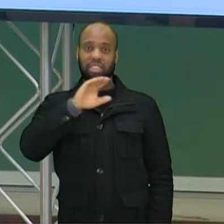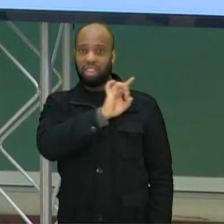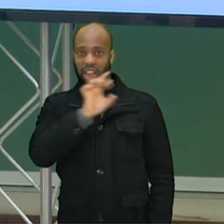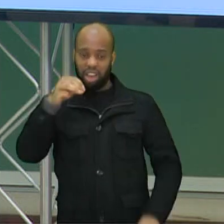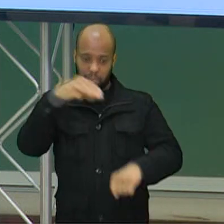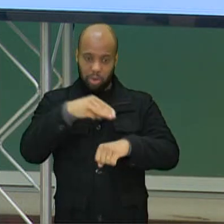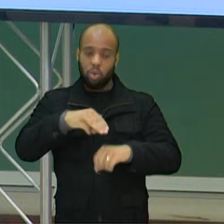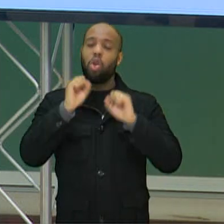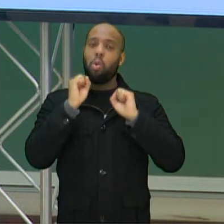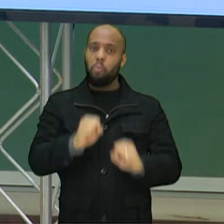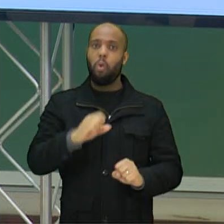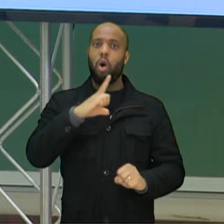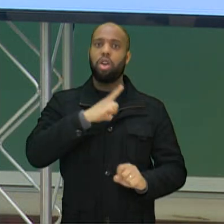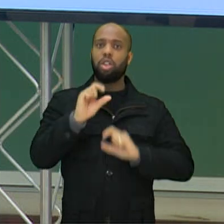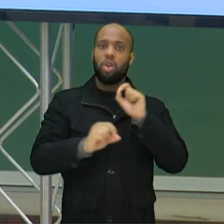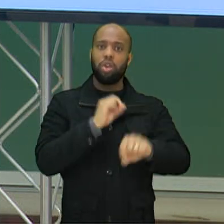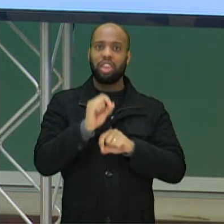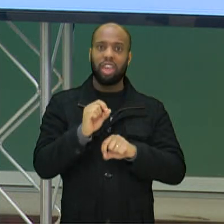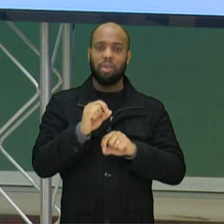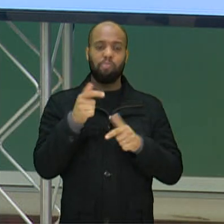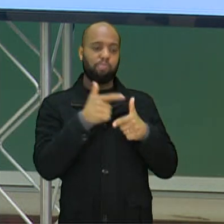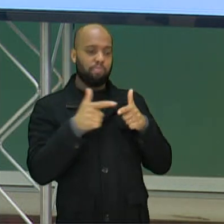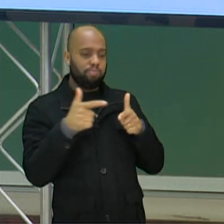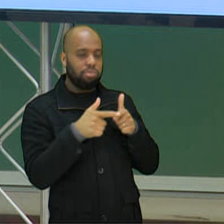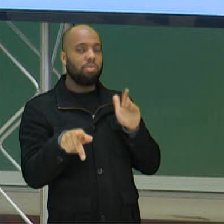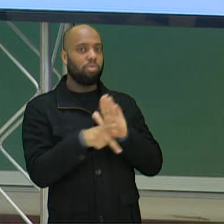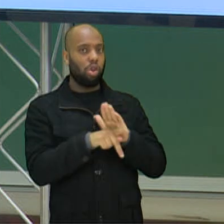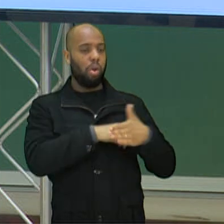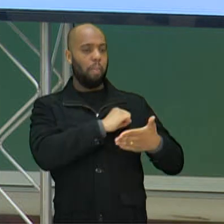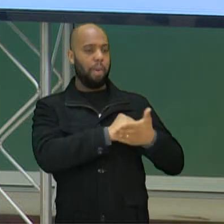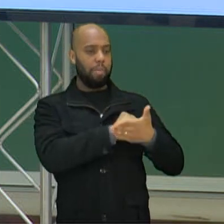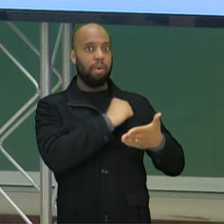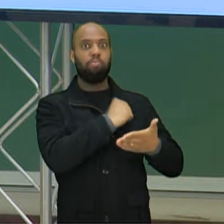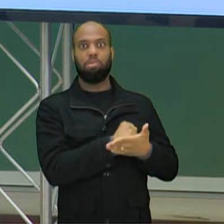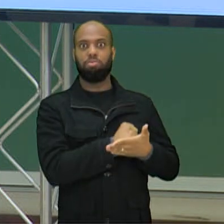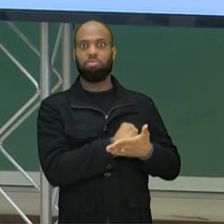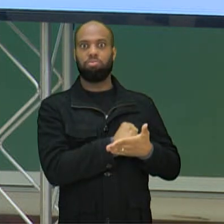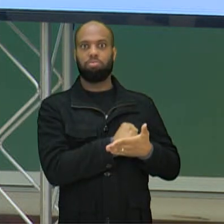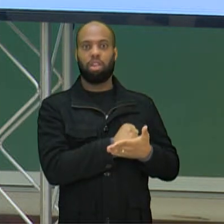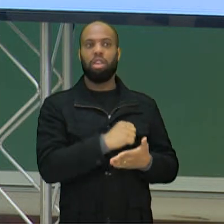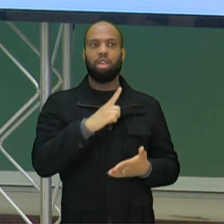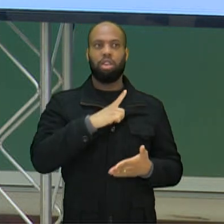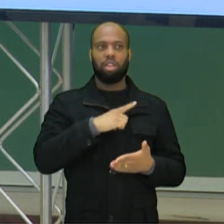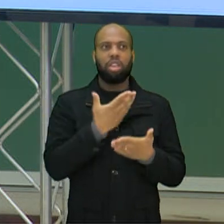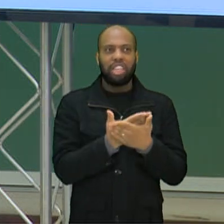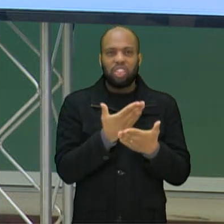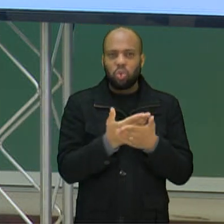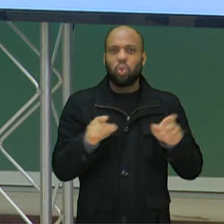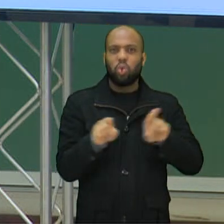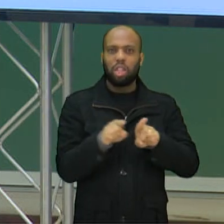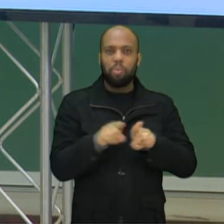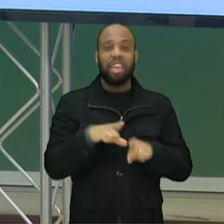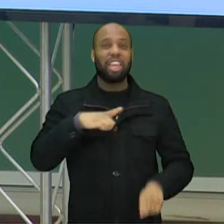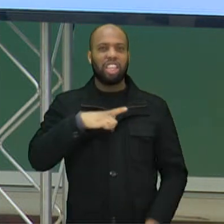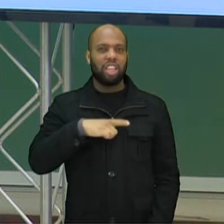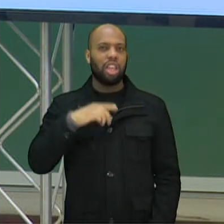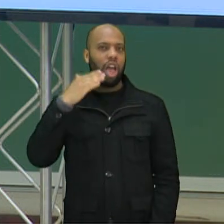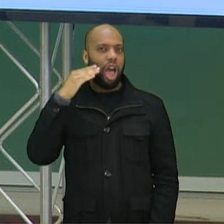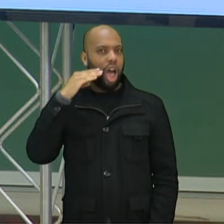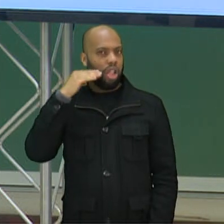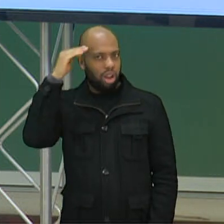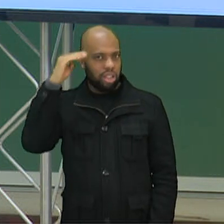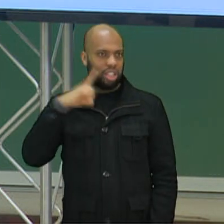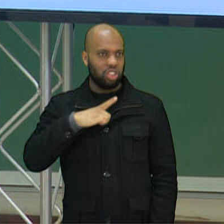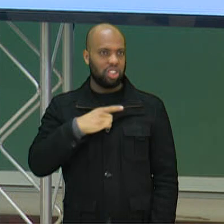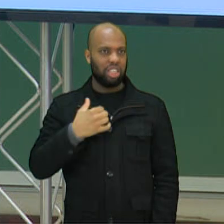de infarto do miocárdio. Em um estudo feito com 1.231 adolescentes com idades entre 14 e 17